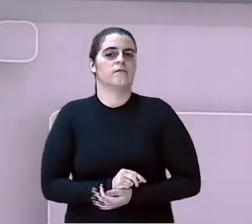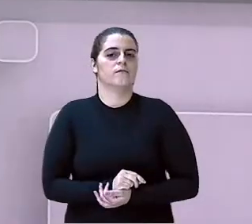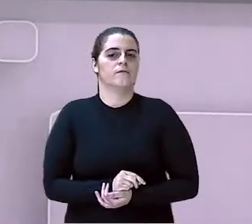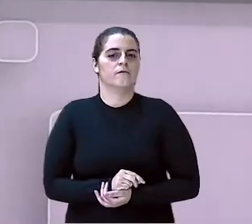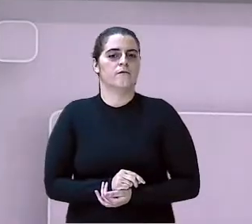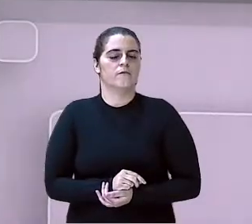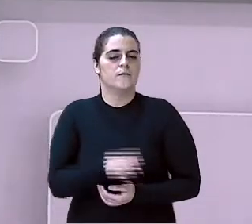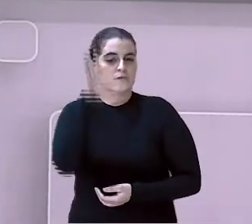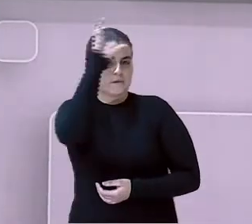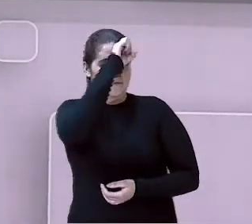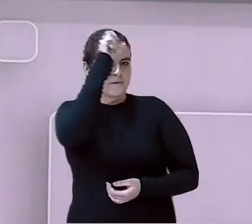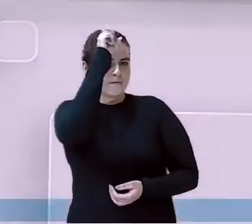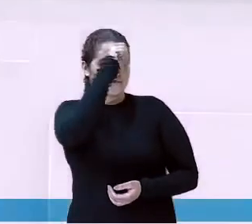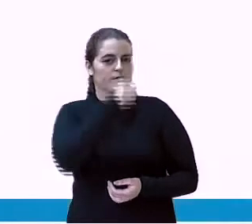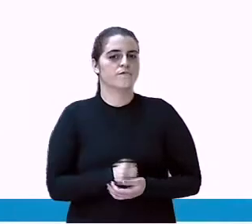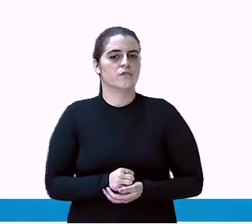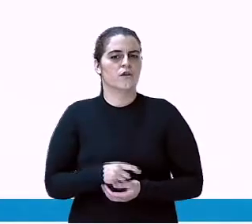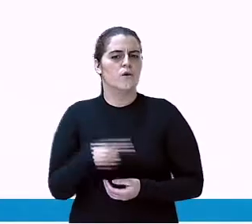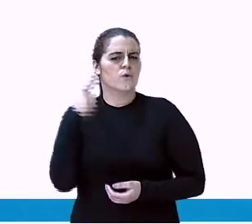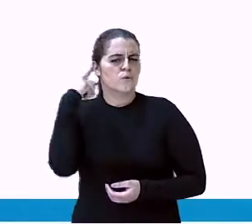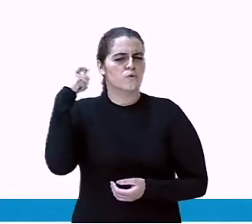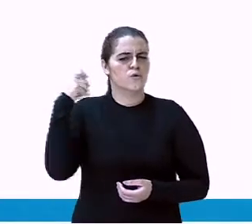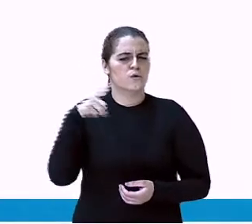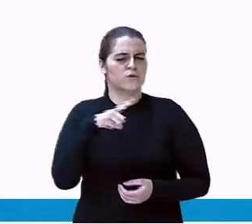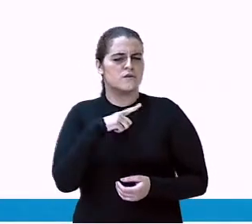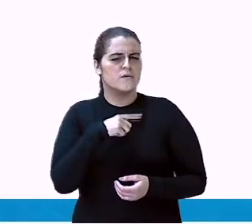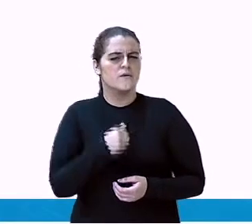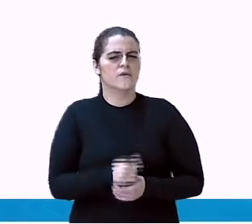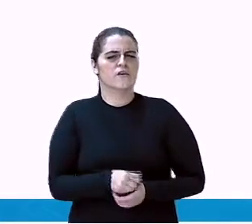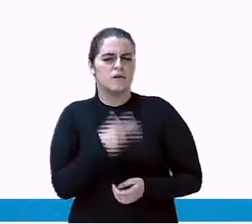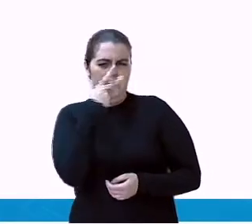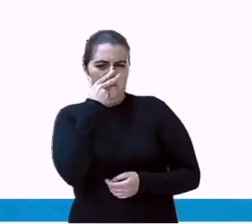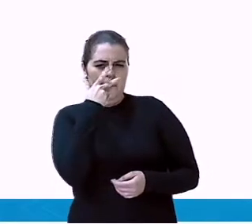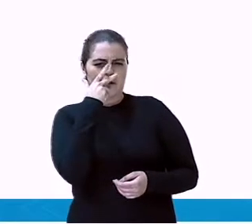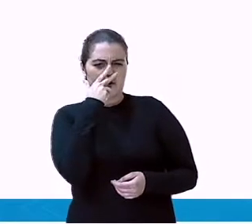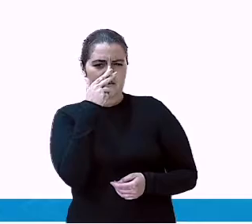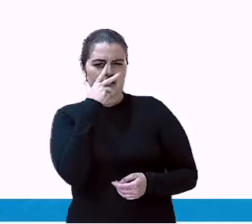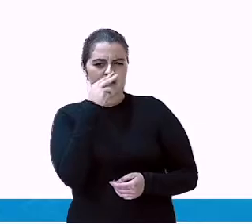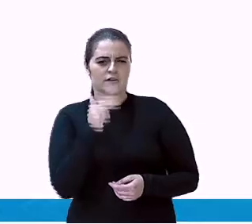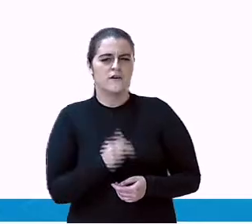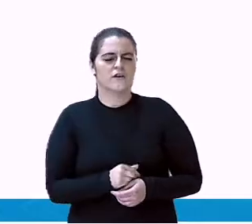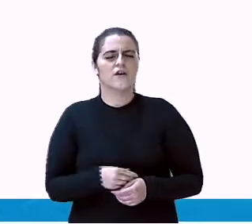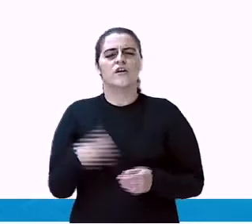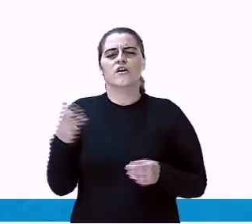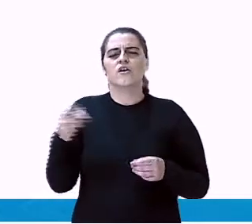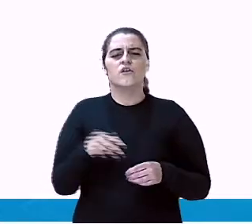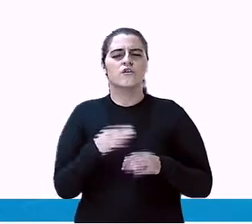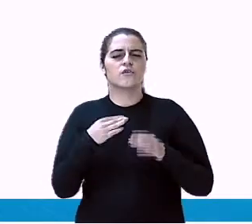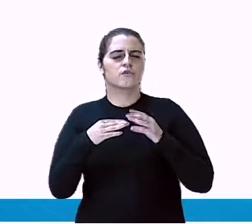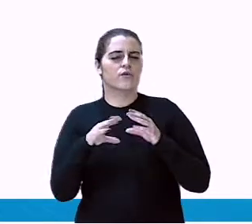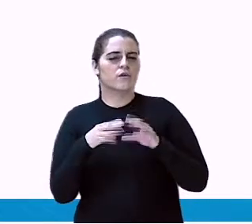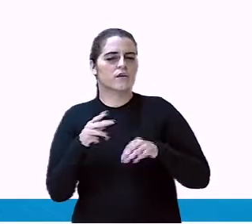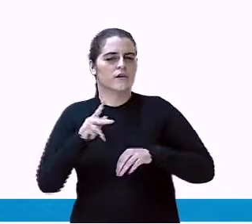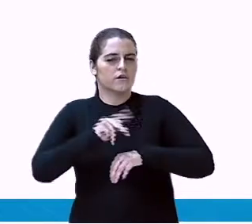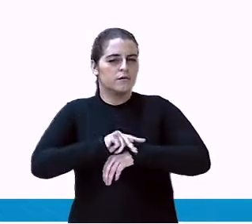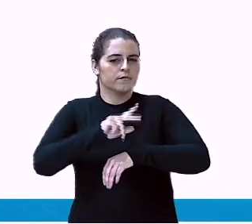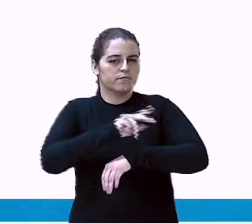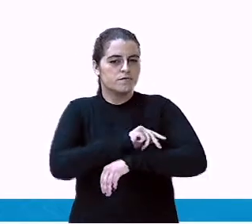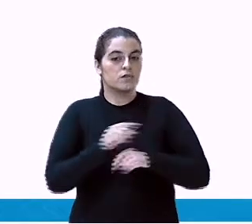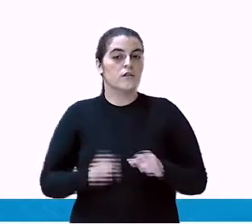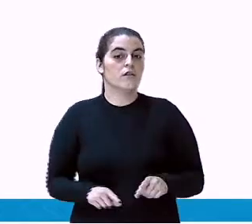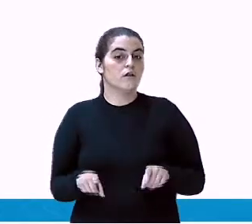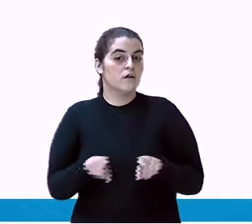hoje? Todos os sons têm algo em comum, desde o cantar do grilo ao ronco do motor